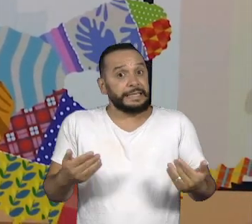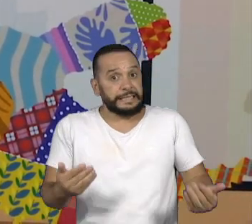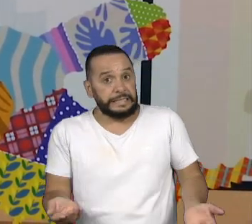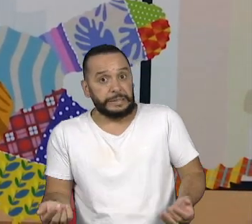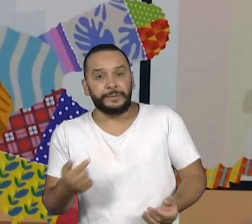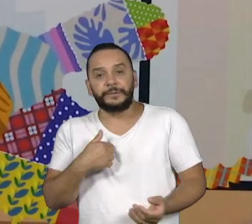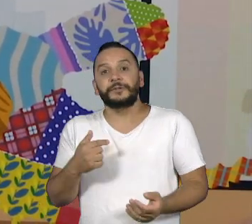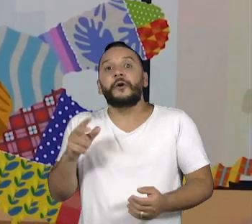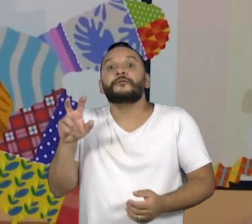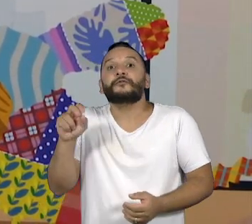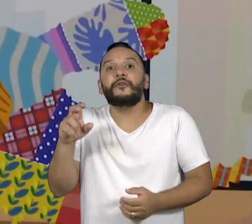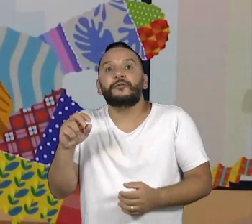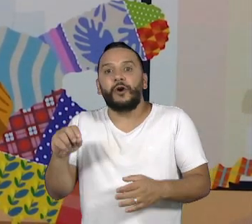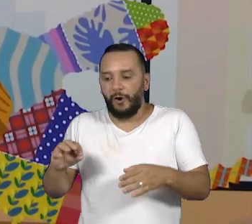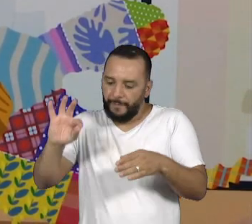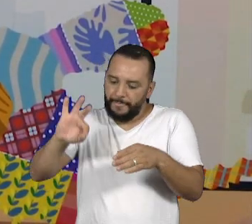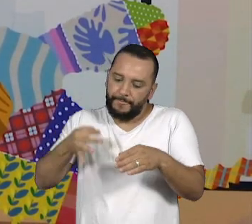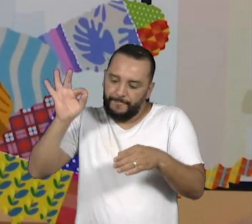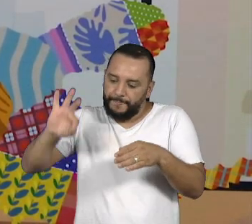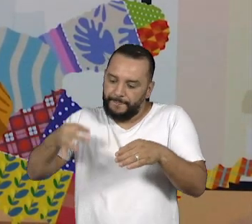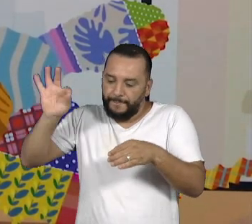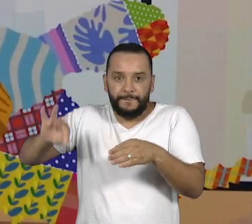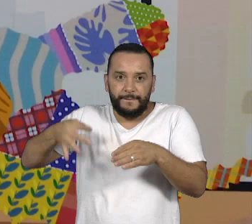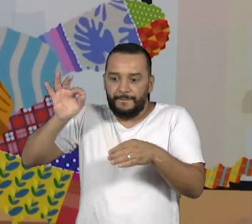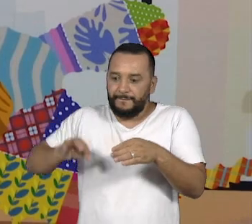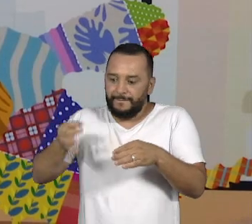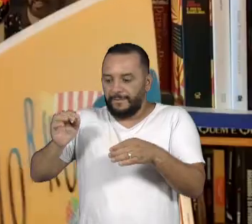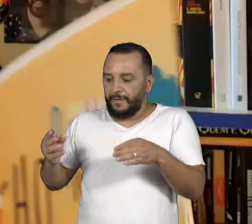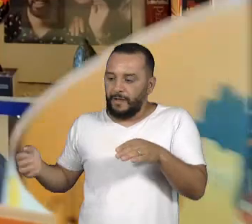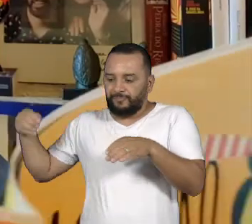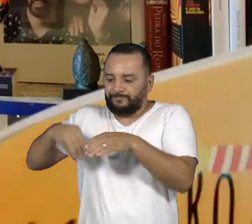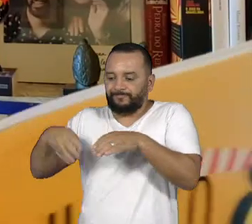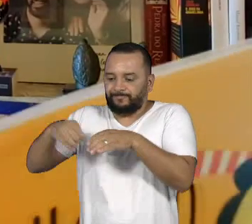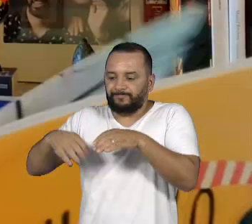ele ganhou da avó um cãozinho feito de pano.